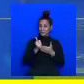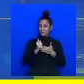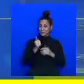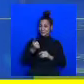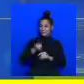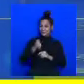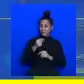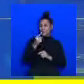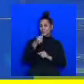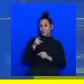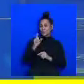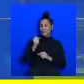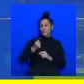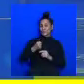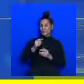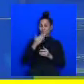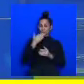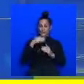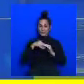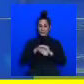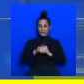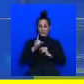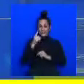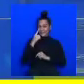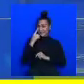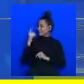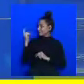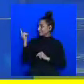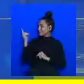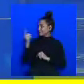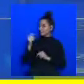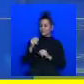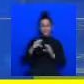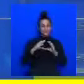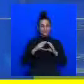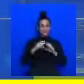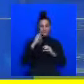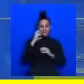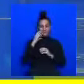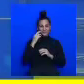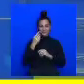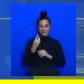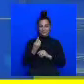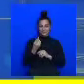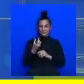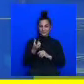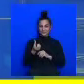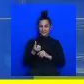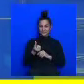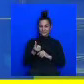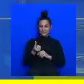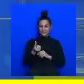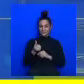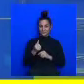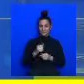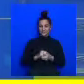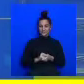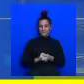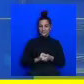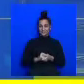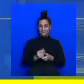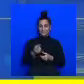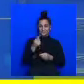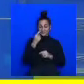este número. Vamos chamar o sétimo e último número da Time Mania. Bola rosa, número 16. Rosa,